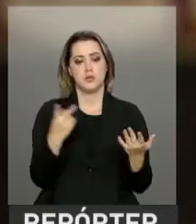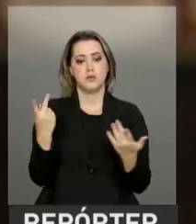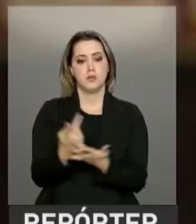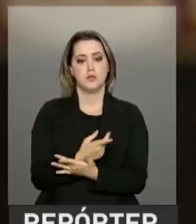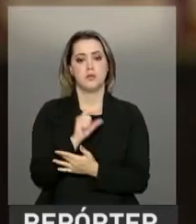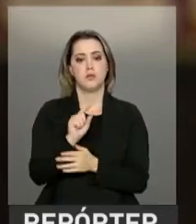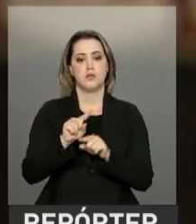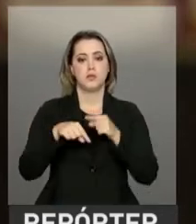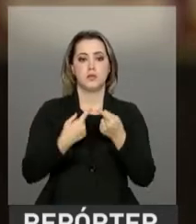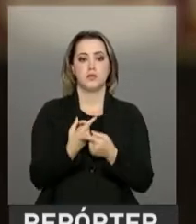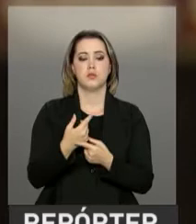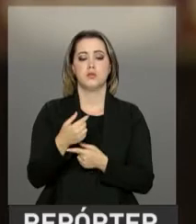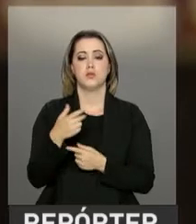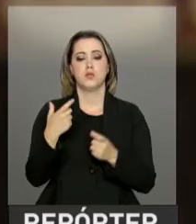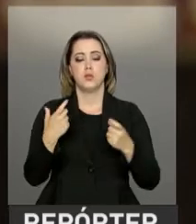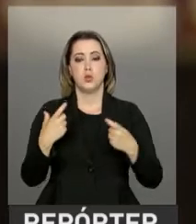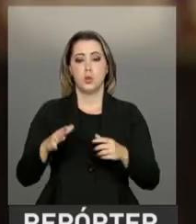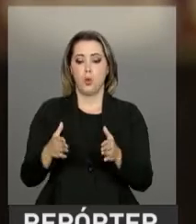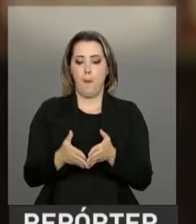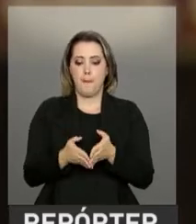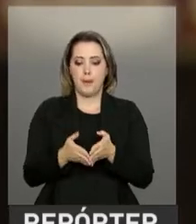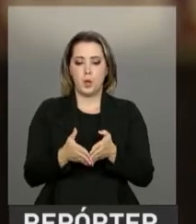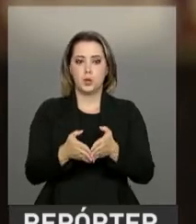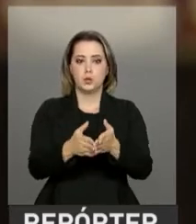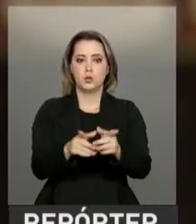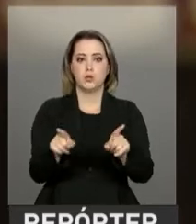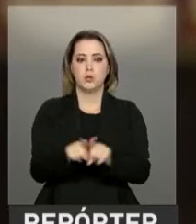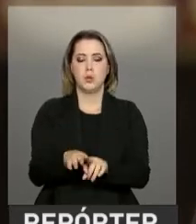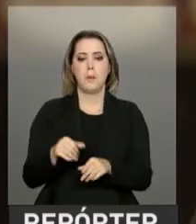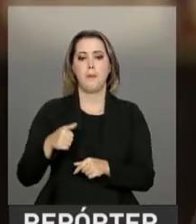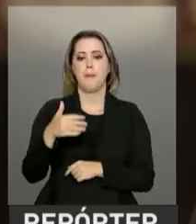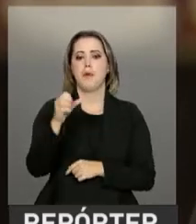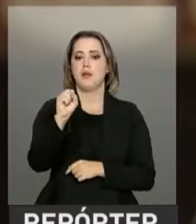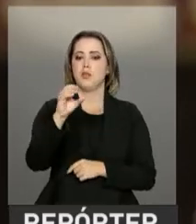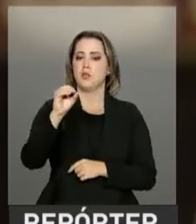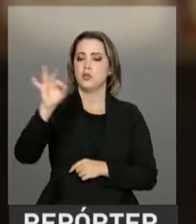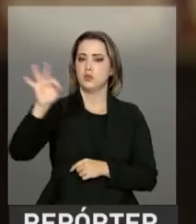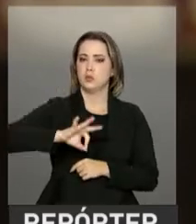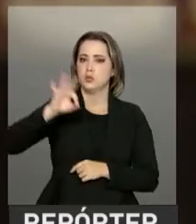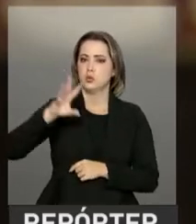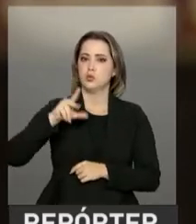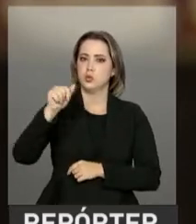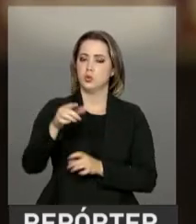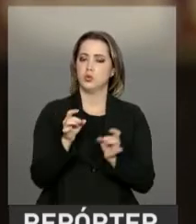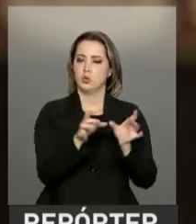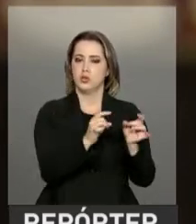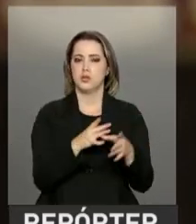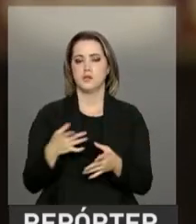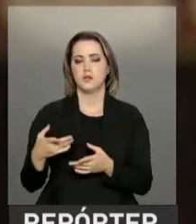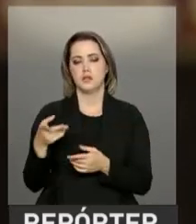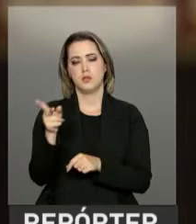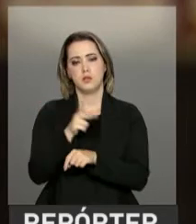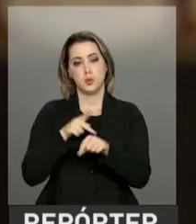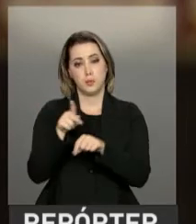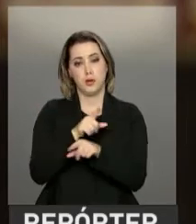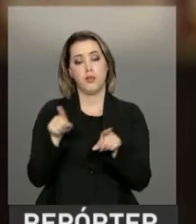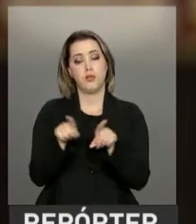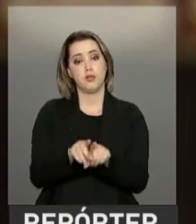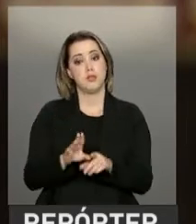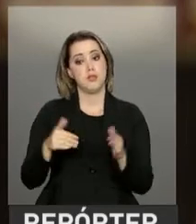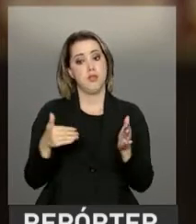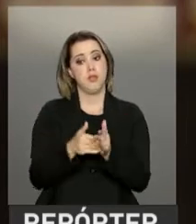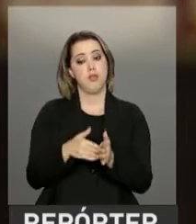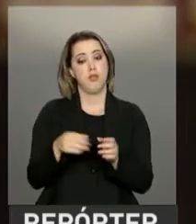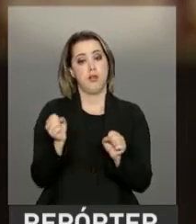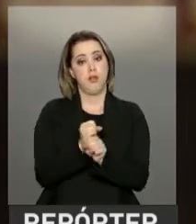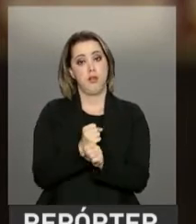efetuadas a partir dos portos, por onde passam mais de 80% das exportações do país. E até o fim do ano,